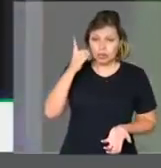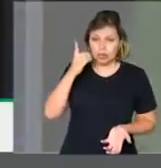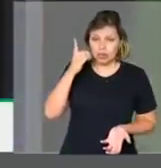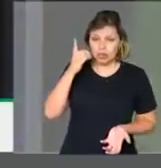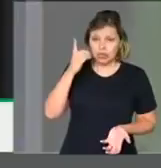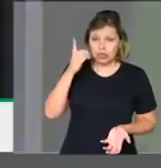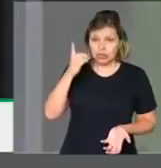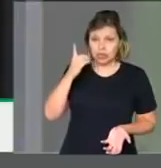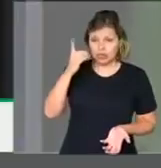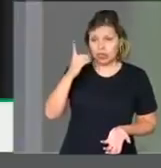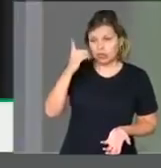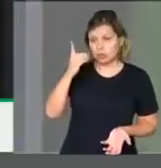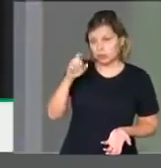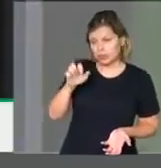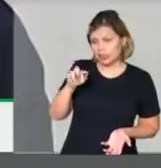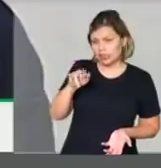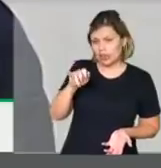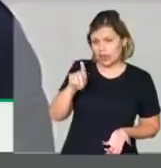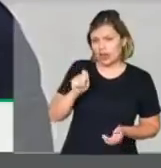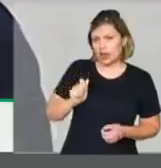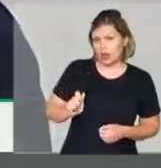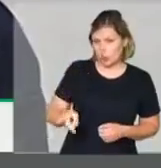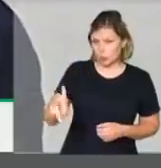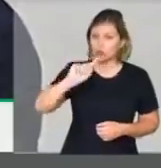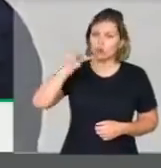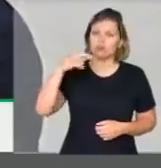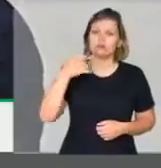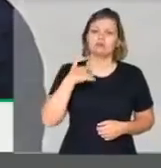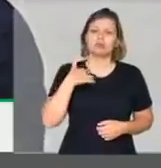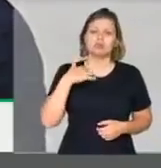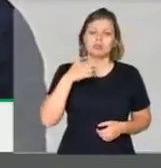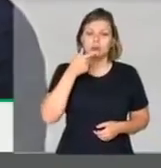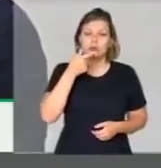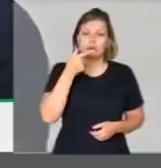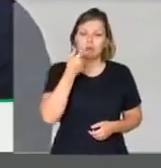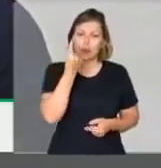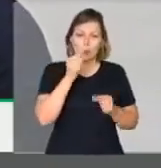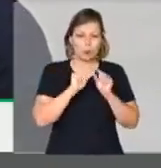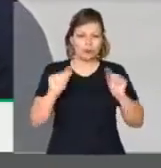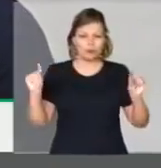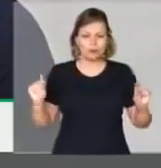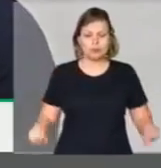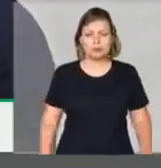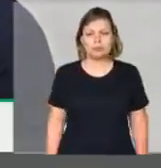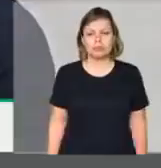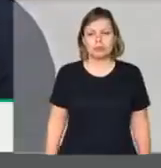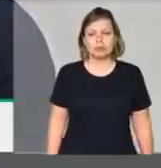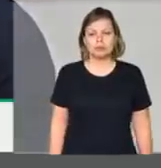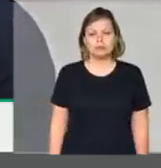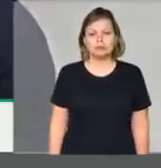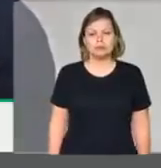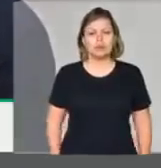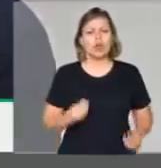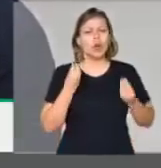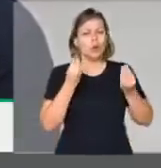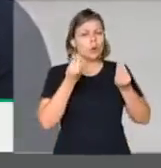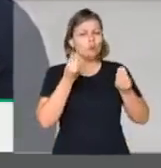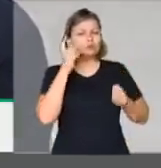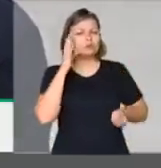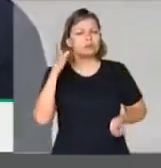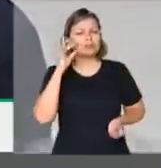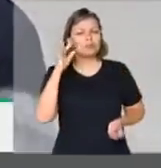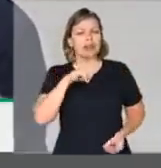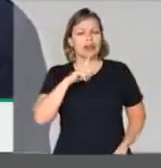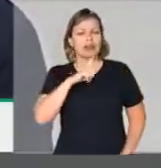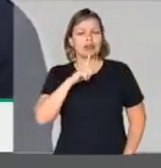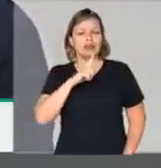poder encerrar aqui a minha fala. Não, enfim, como é que se podia imaginar que um general brasileiro estivesse dentro do Brasil